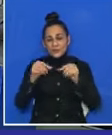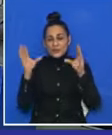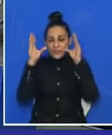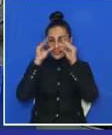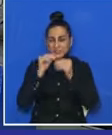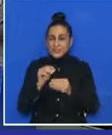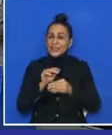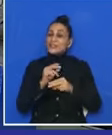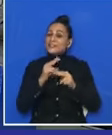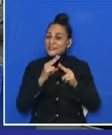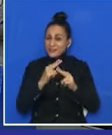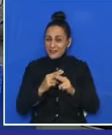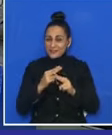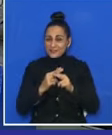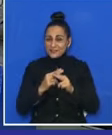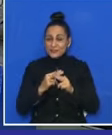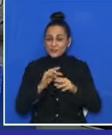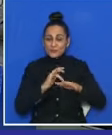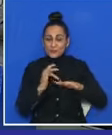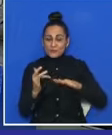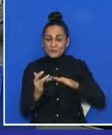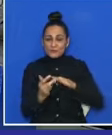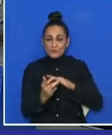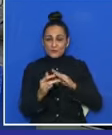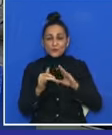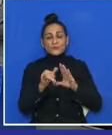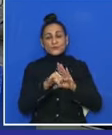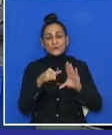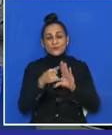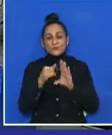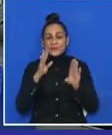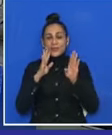desta noite das Loterias Caixa através dos perfis do